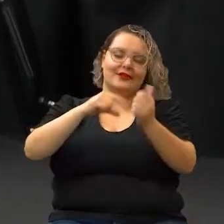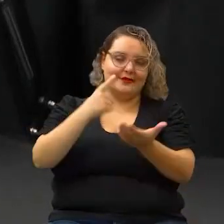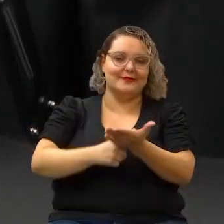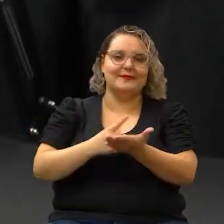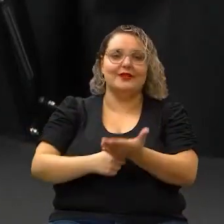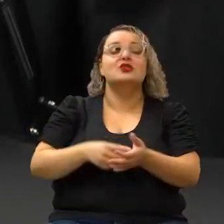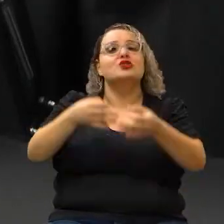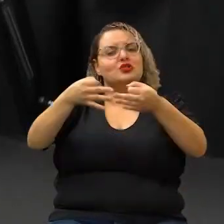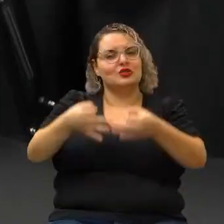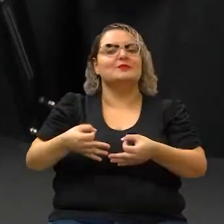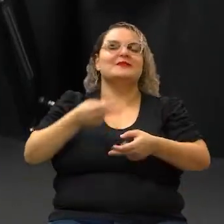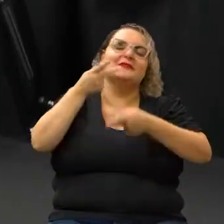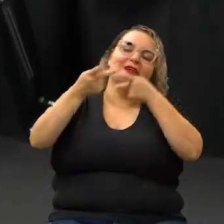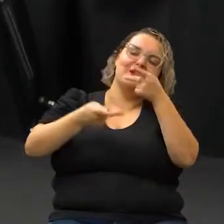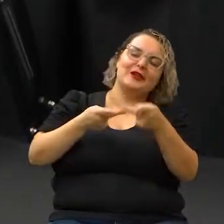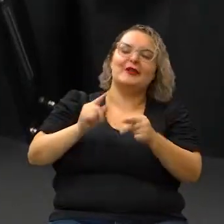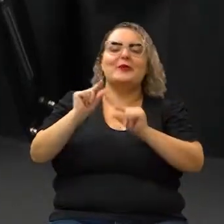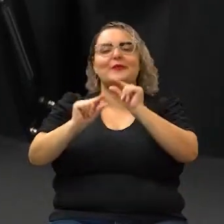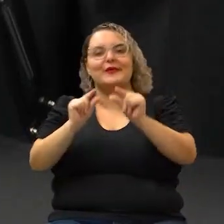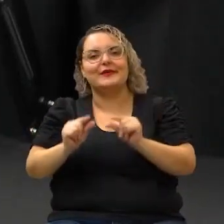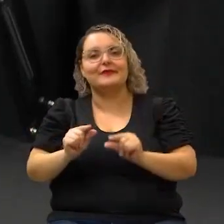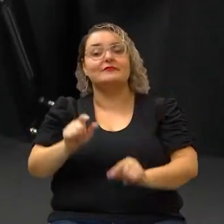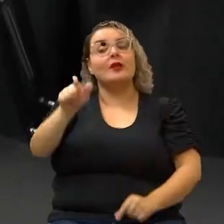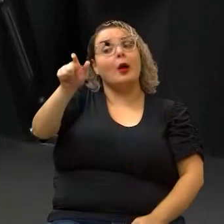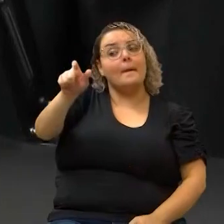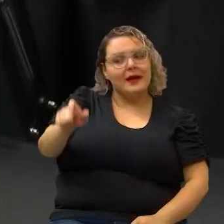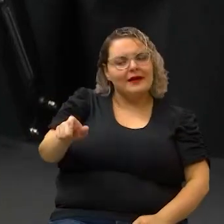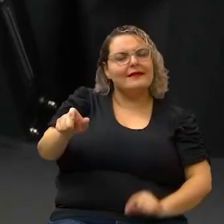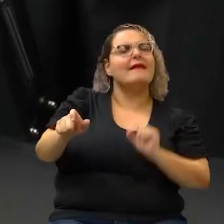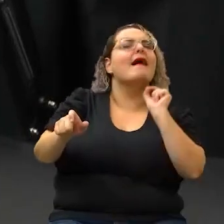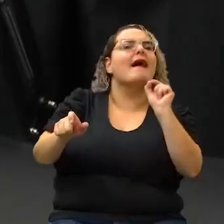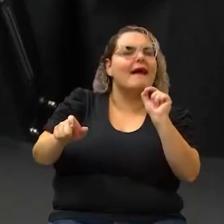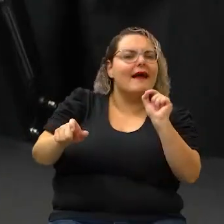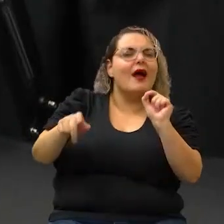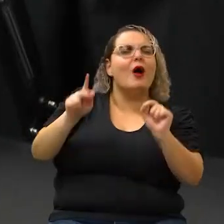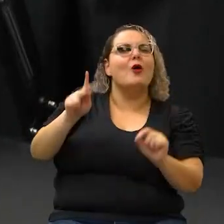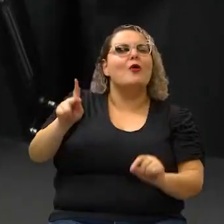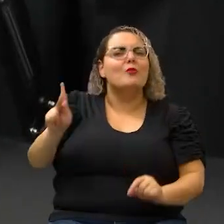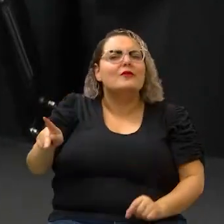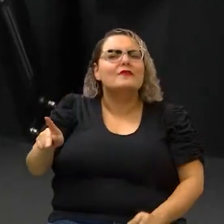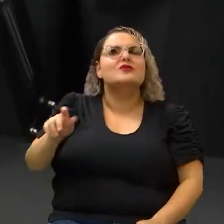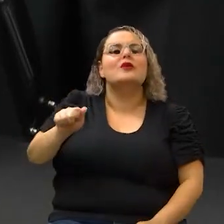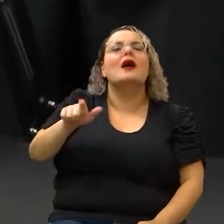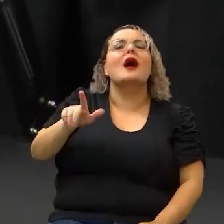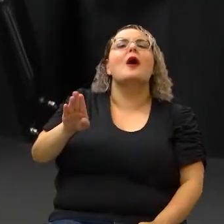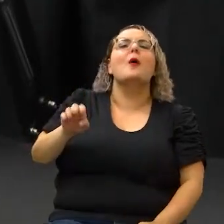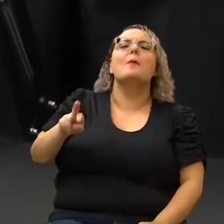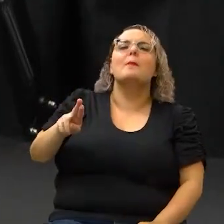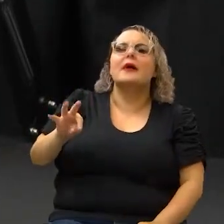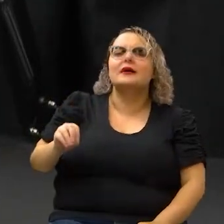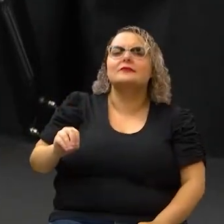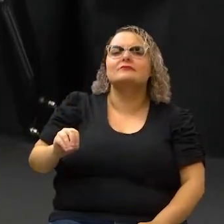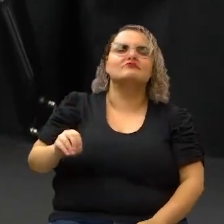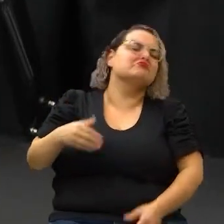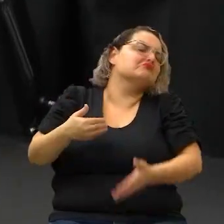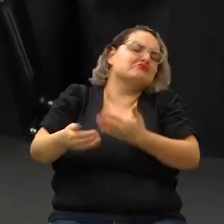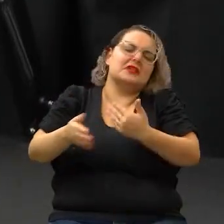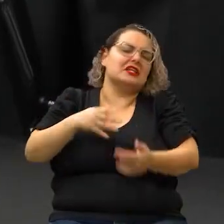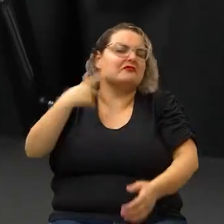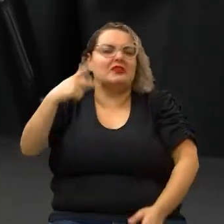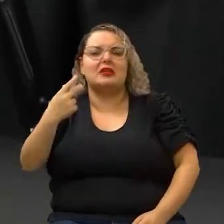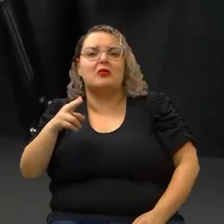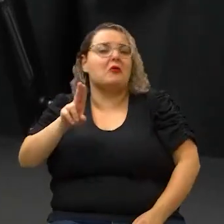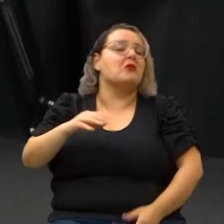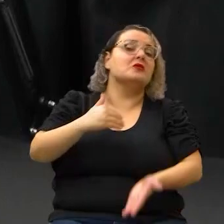para contar um pouquinho dessa pessoa. Quem é professor Alberto, independente de ser vereador, de ser secretário. A gente lembra que o